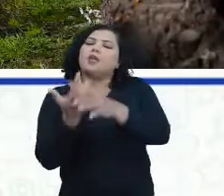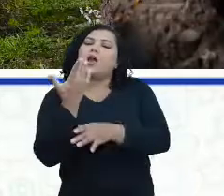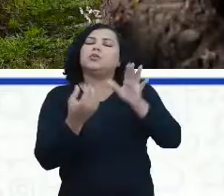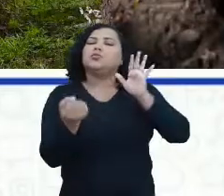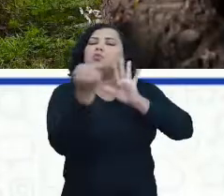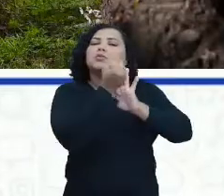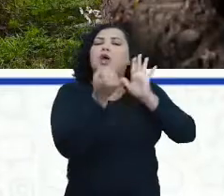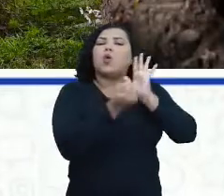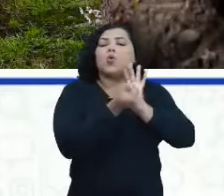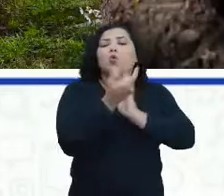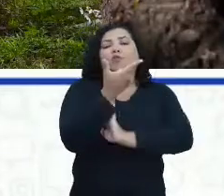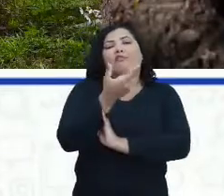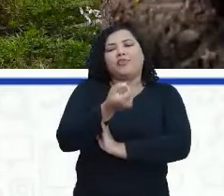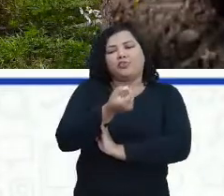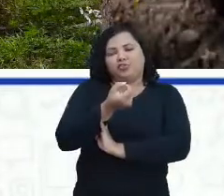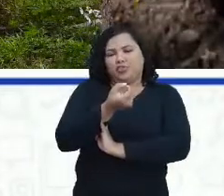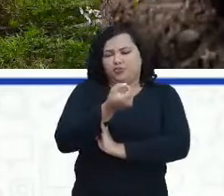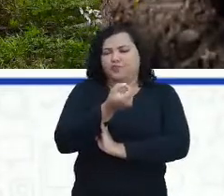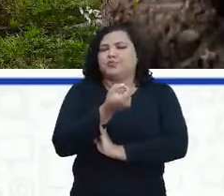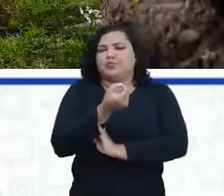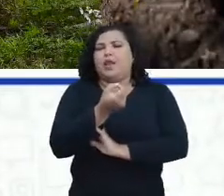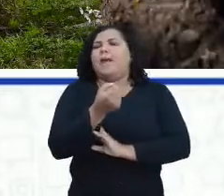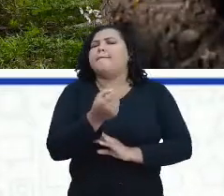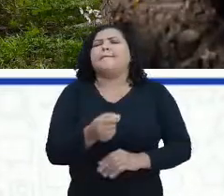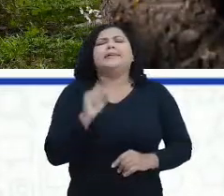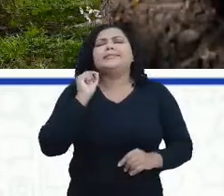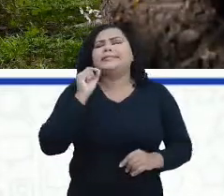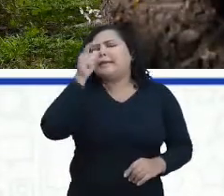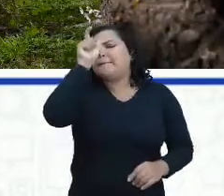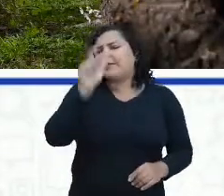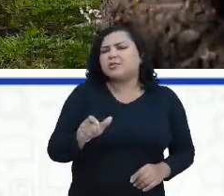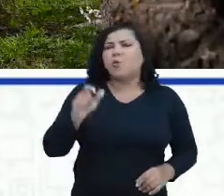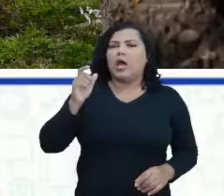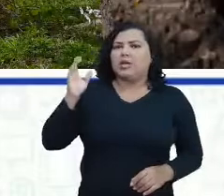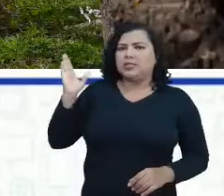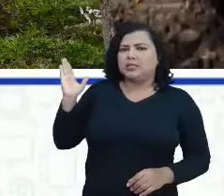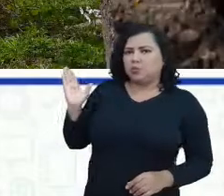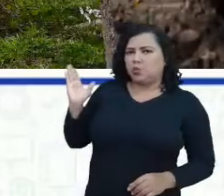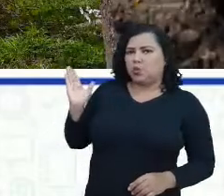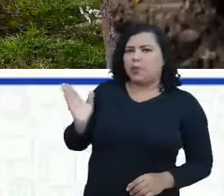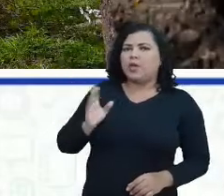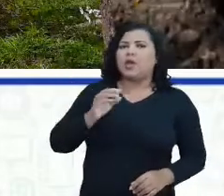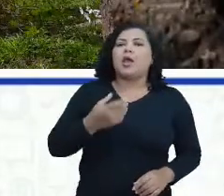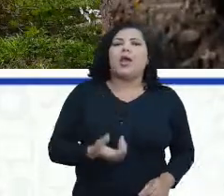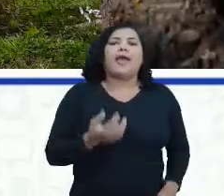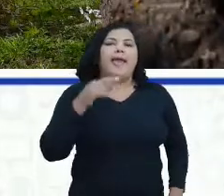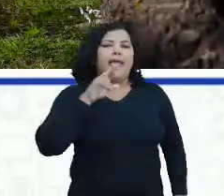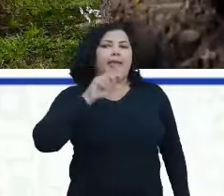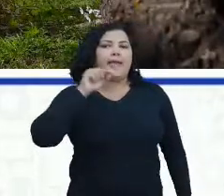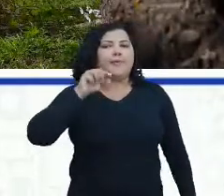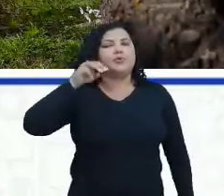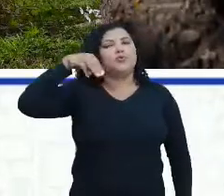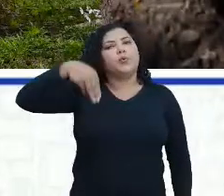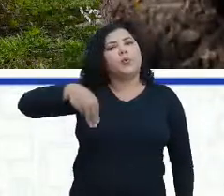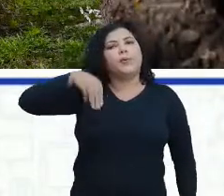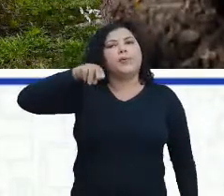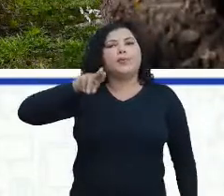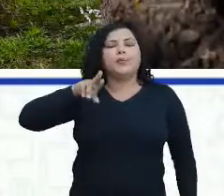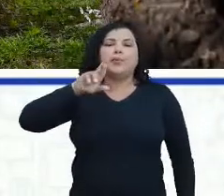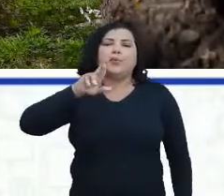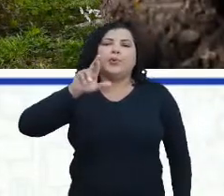a Murray Schafer. Ele é professor, compositor, pesquisador, é uma figura, ele é também